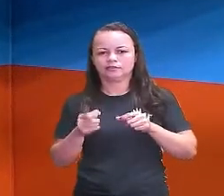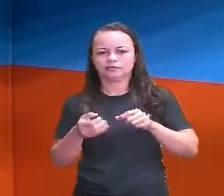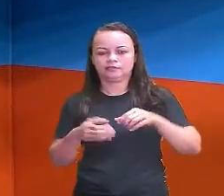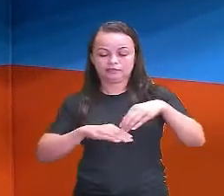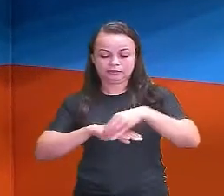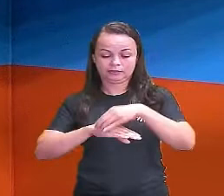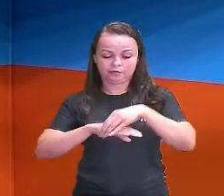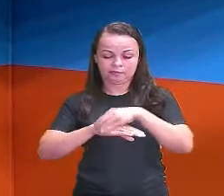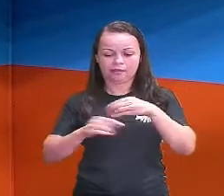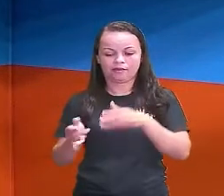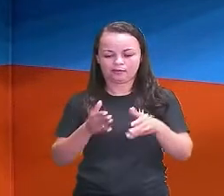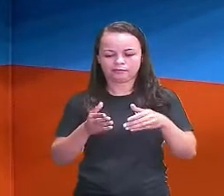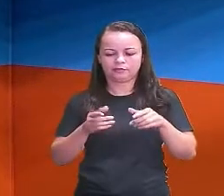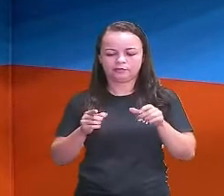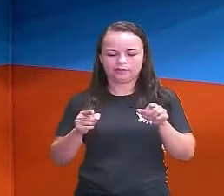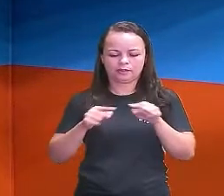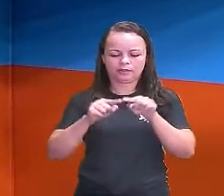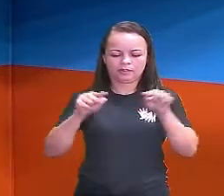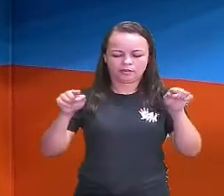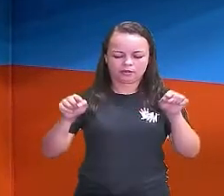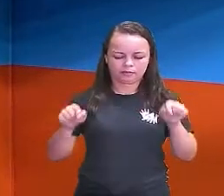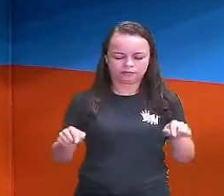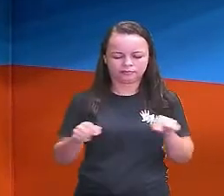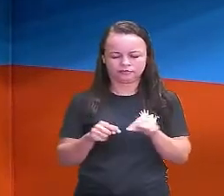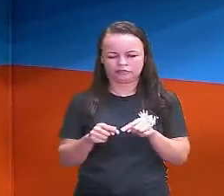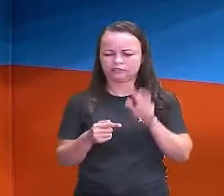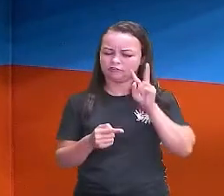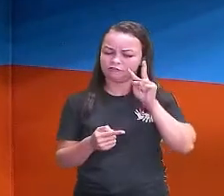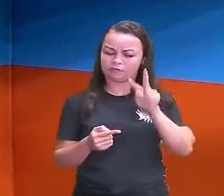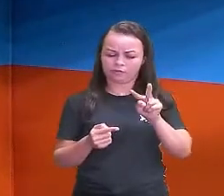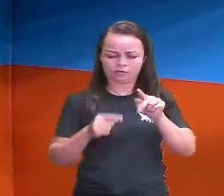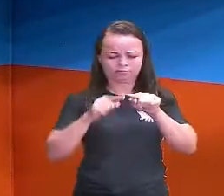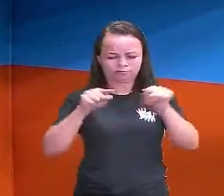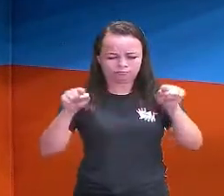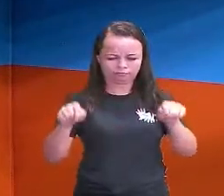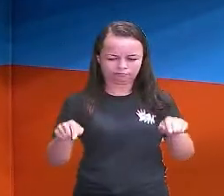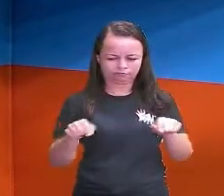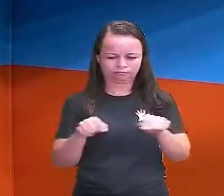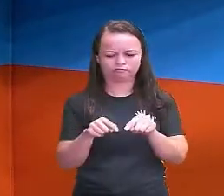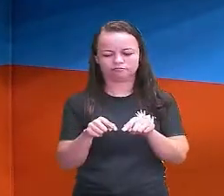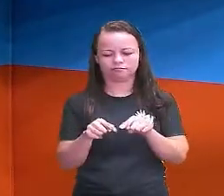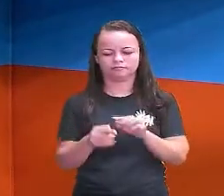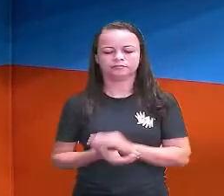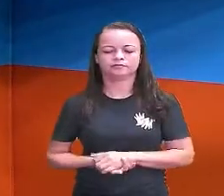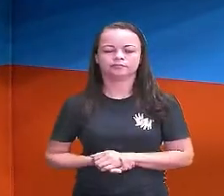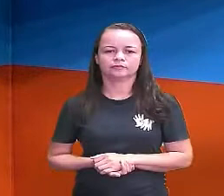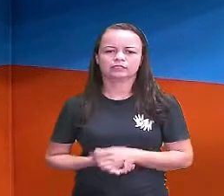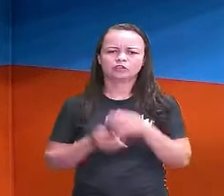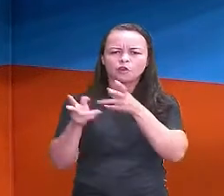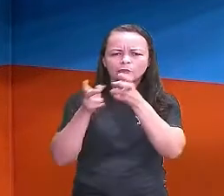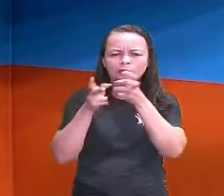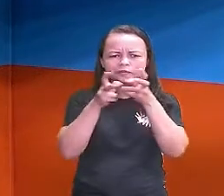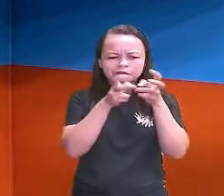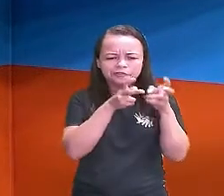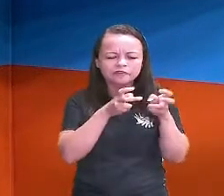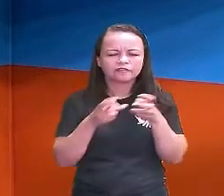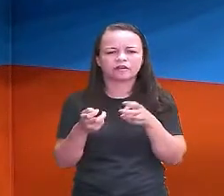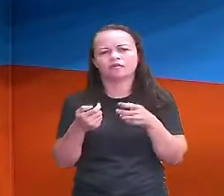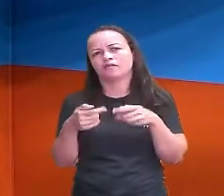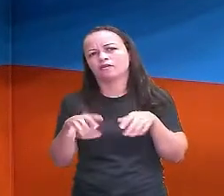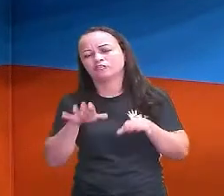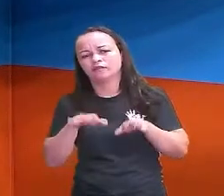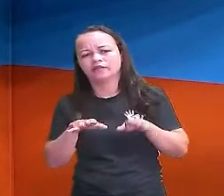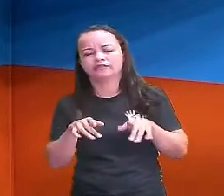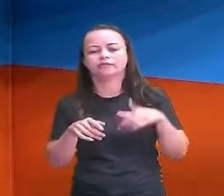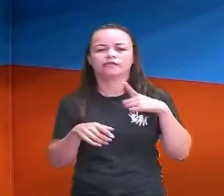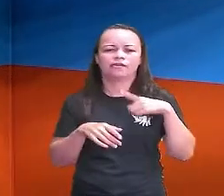você pegar aqui a tampinha, você vê que tem a forminha do retângulo, tá certo? Então, só a gente observar. Às vezes tem uma mesa